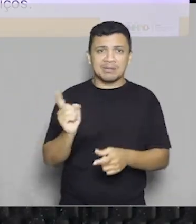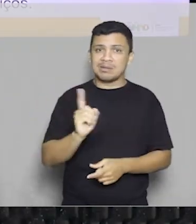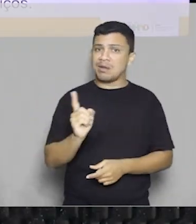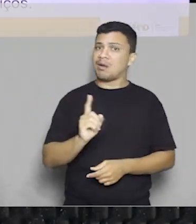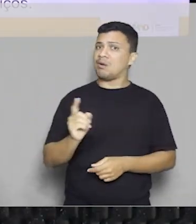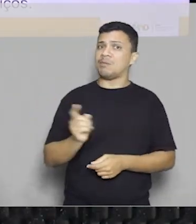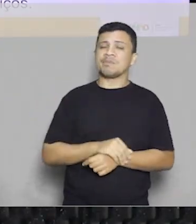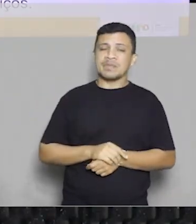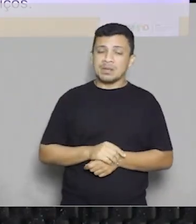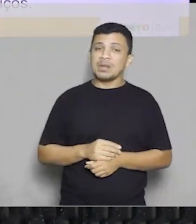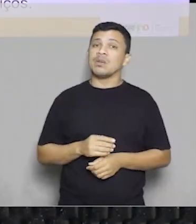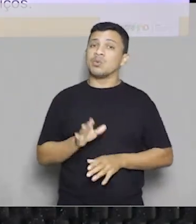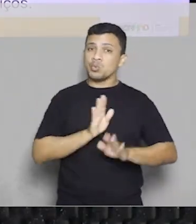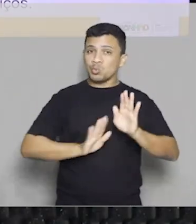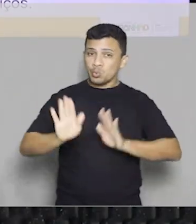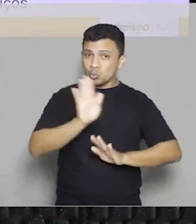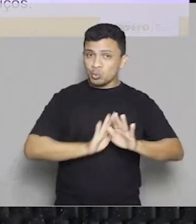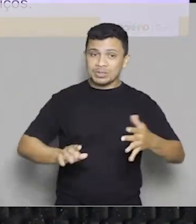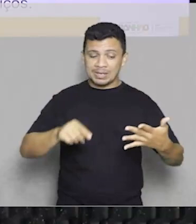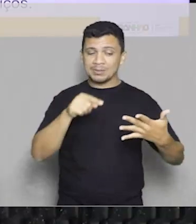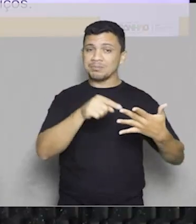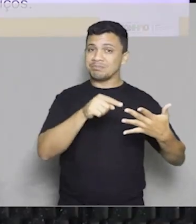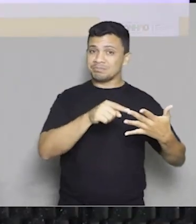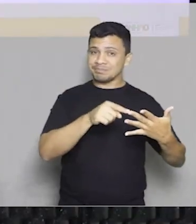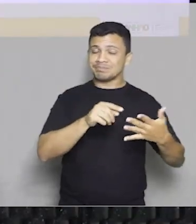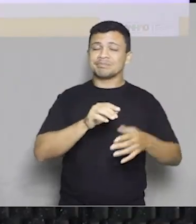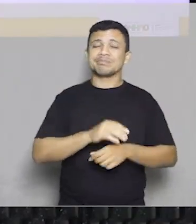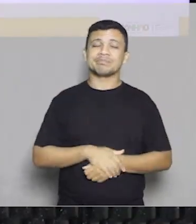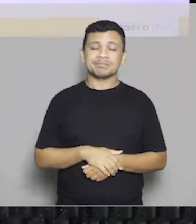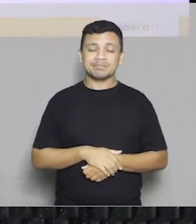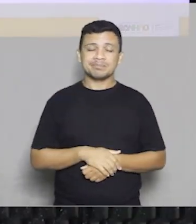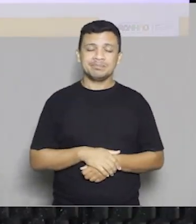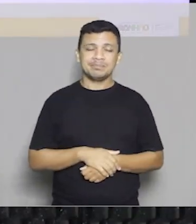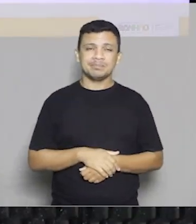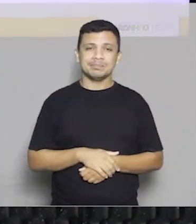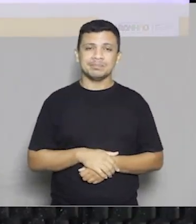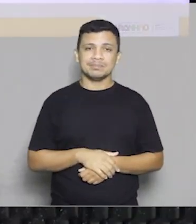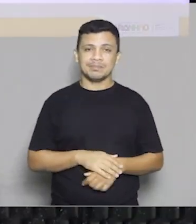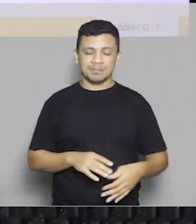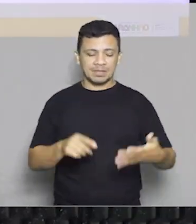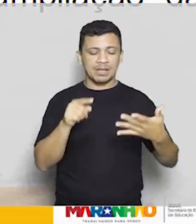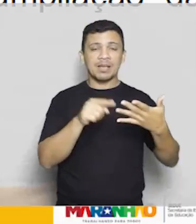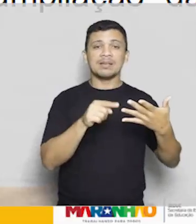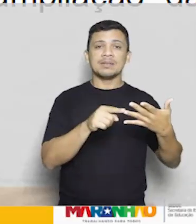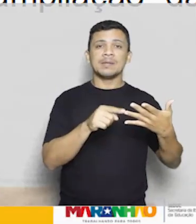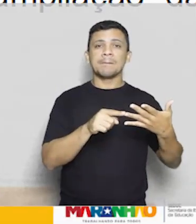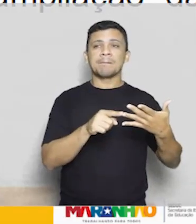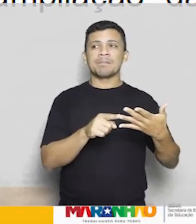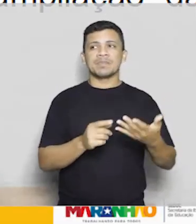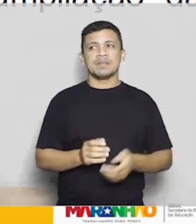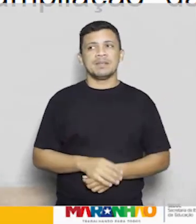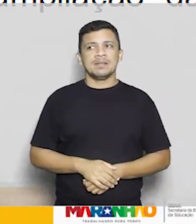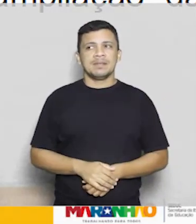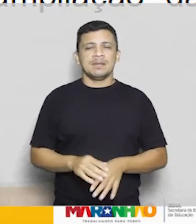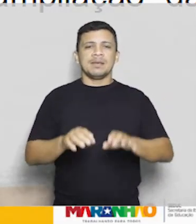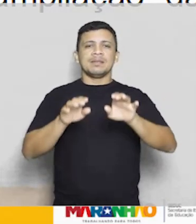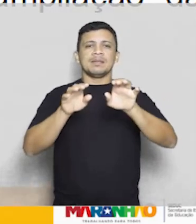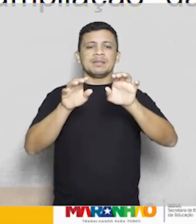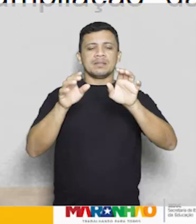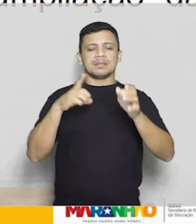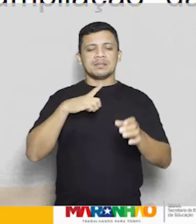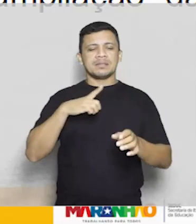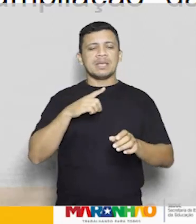sistema. Então, cuidado novamente com esse tipo de opção. A estrutura na